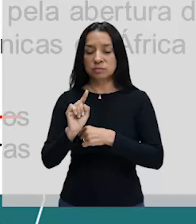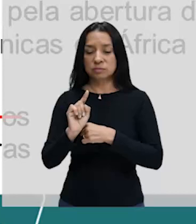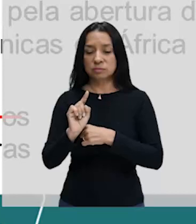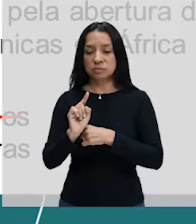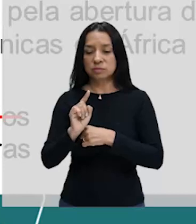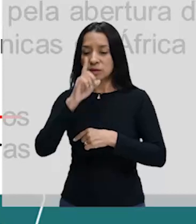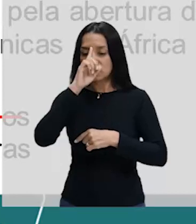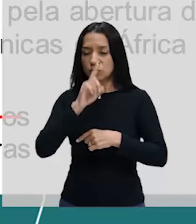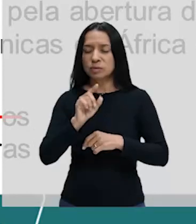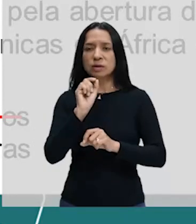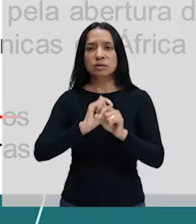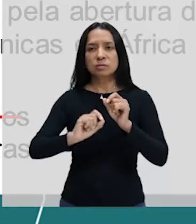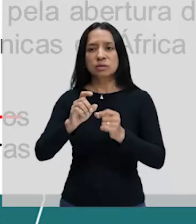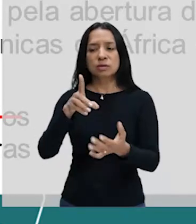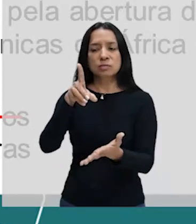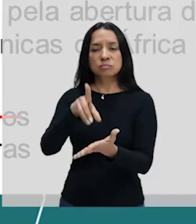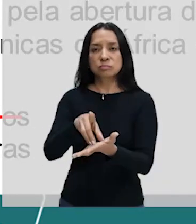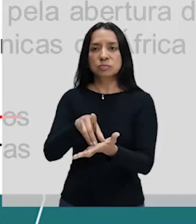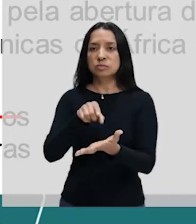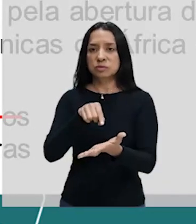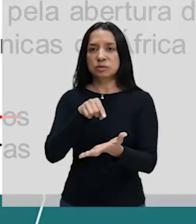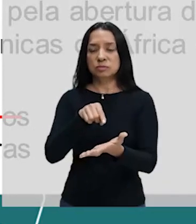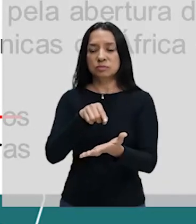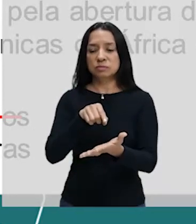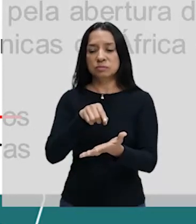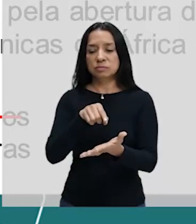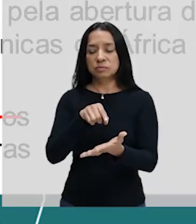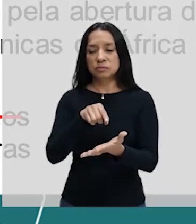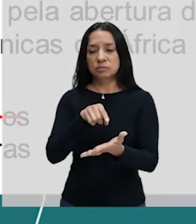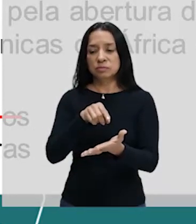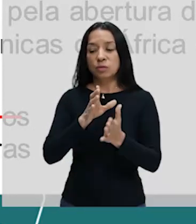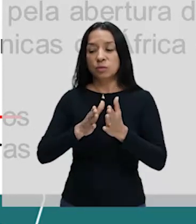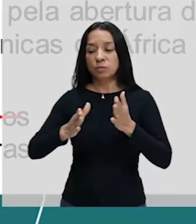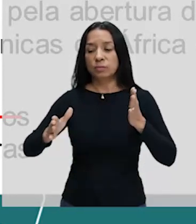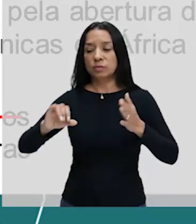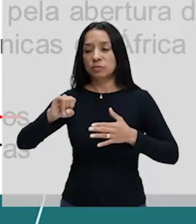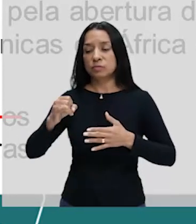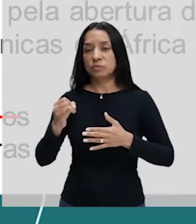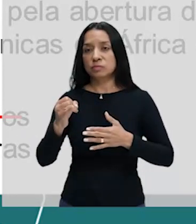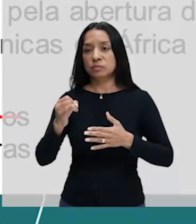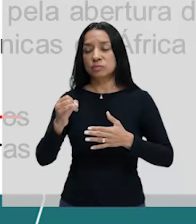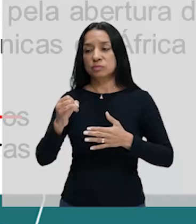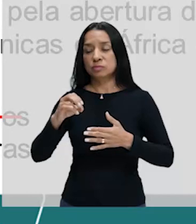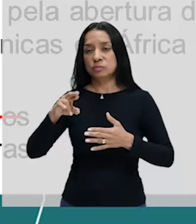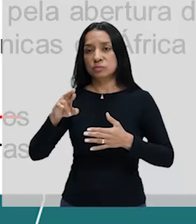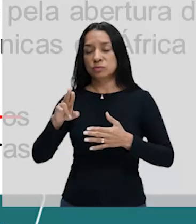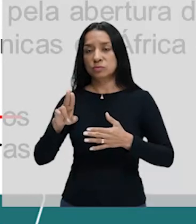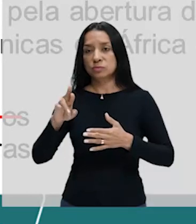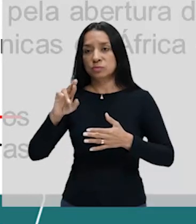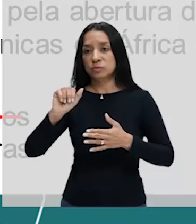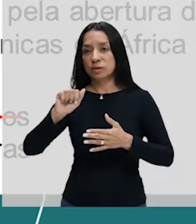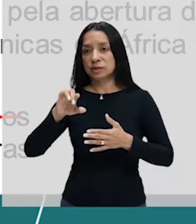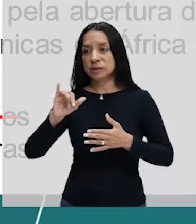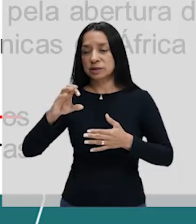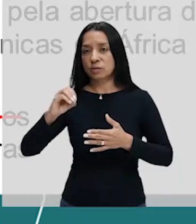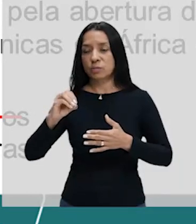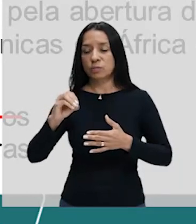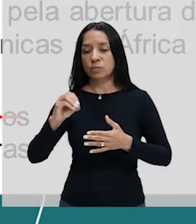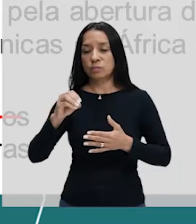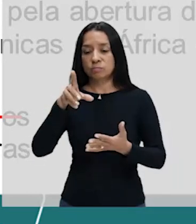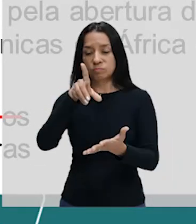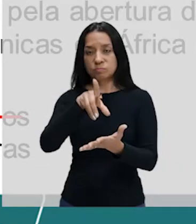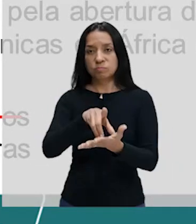quem dominava era quem? Eram os dinossauros, né? No Mesozoico, lá no período Jurássico, os dinossauros eles tiveram seu apogeu, tá?